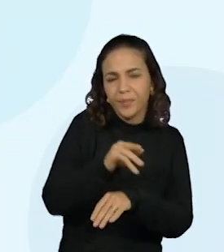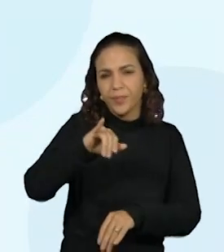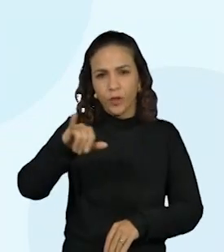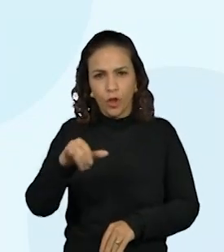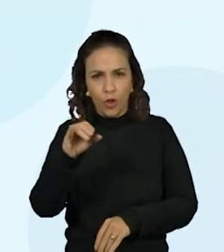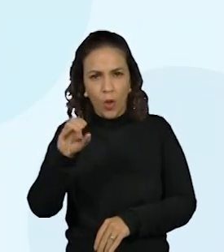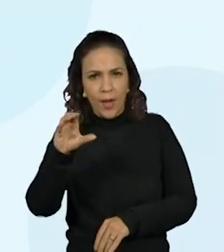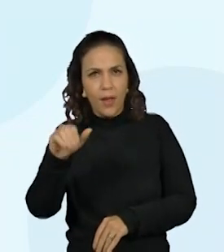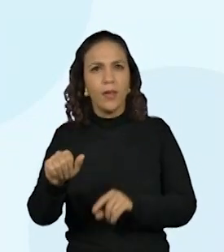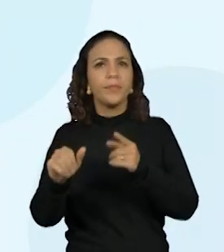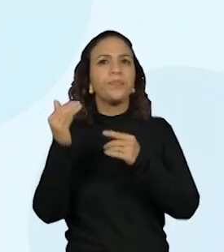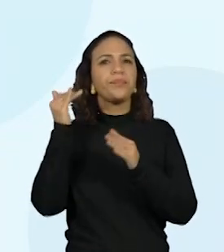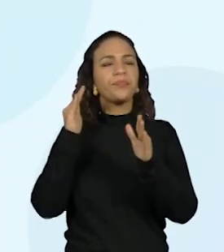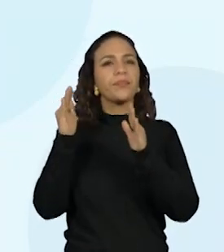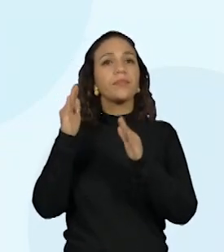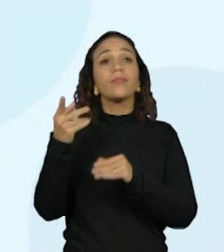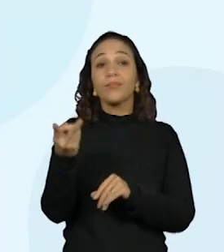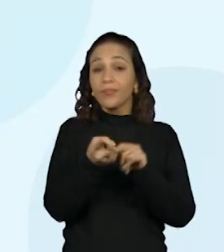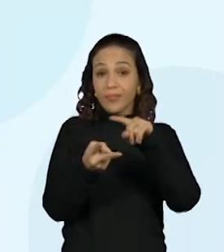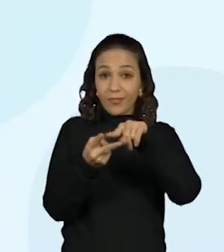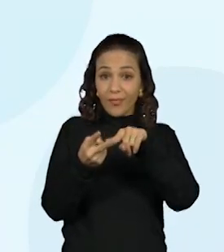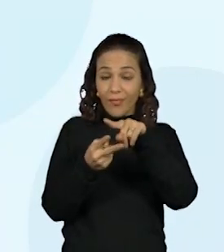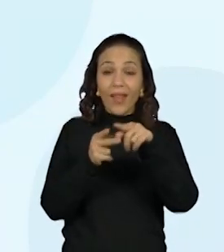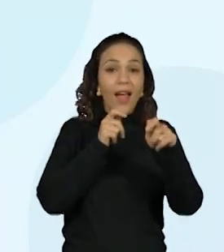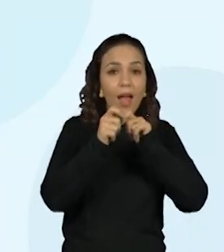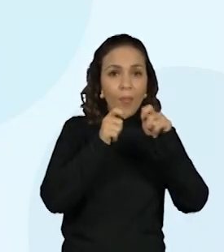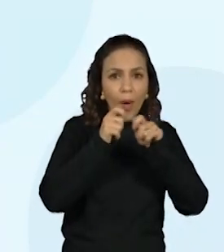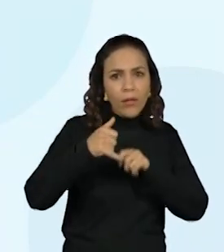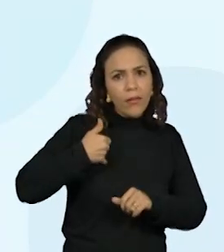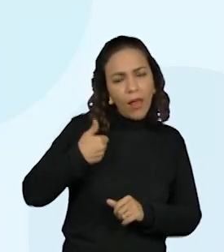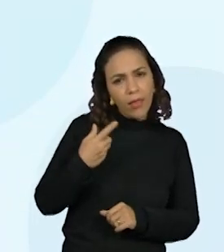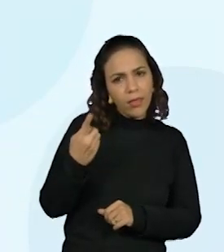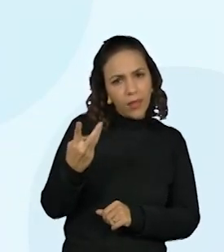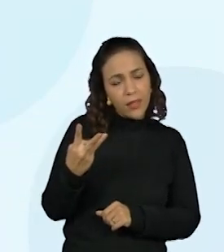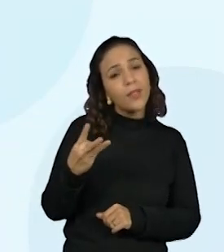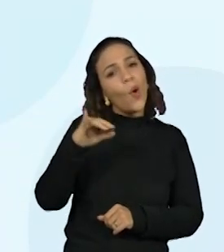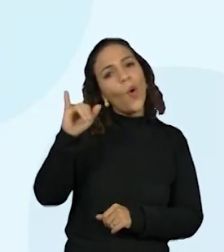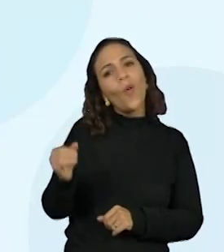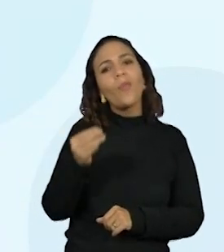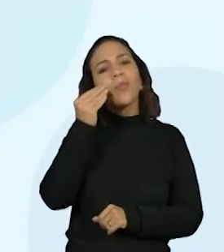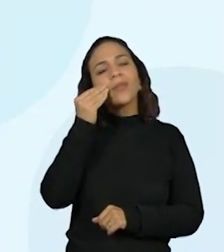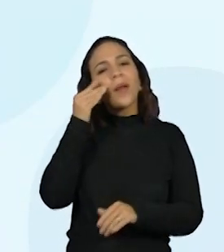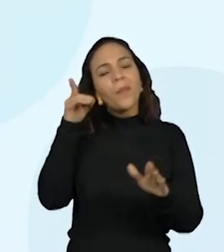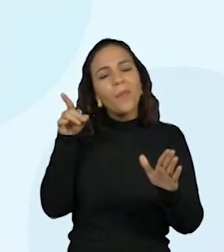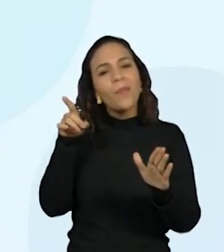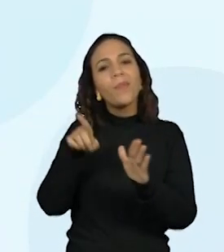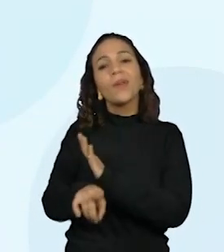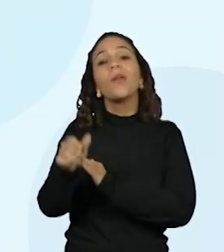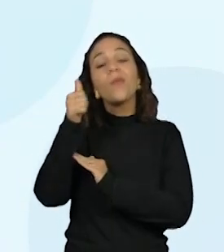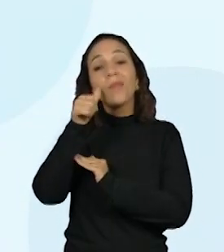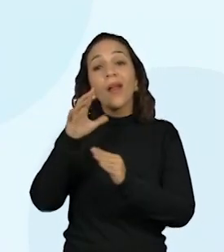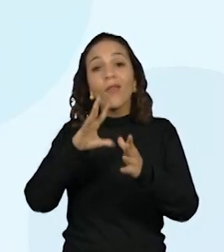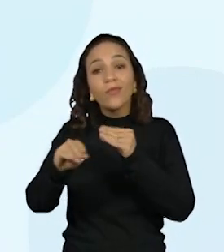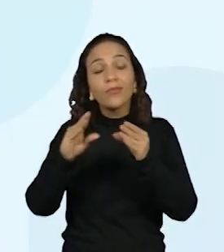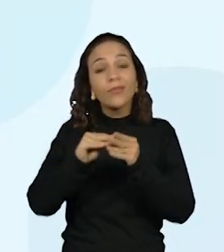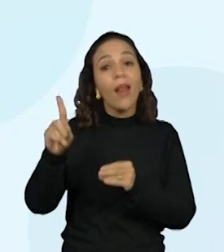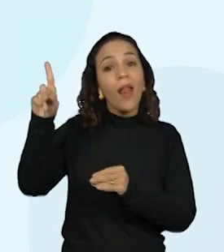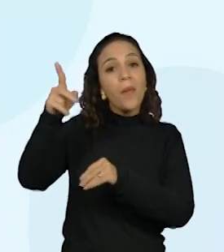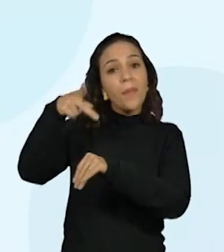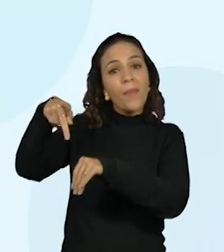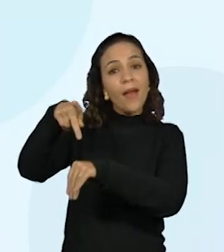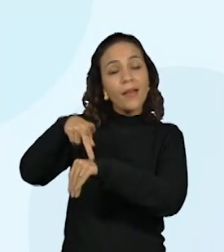de 13 anos, tiveram a oportunidade de entrevistar uma refugiada da Síria.